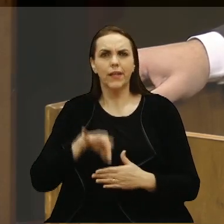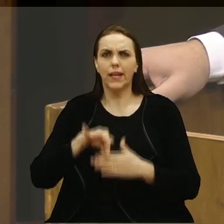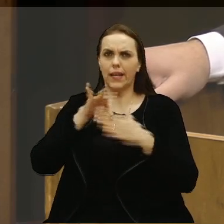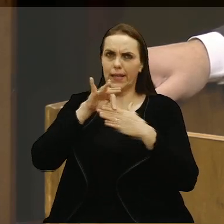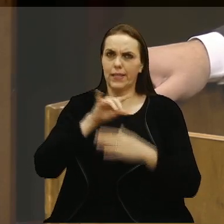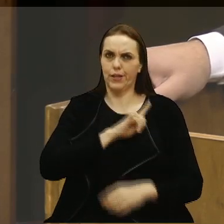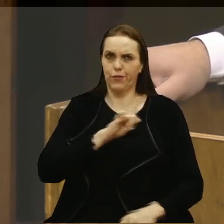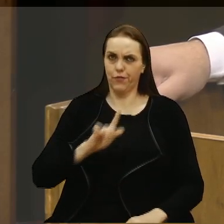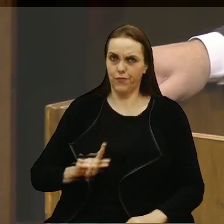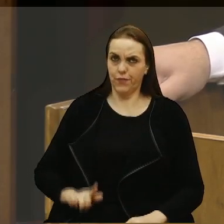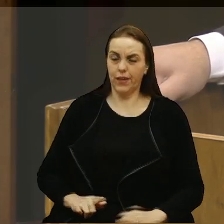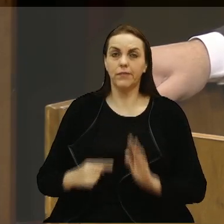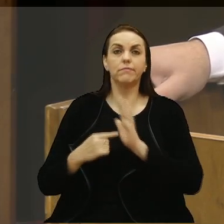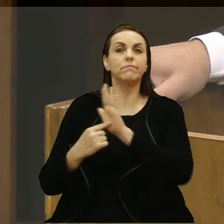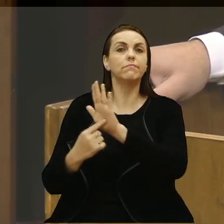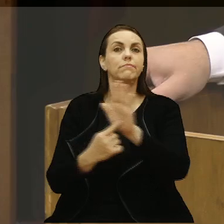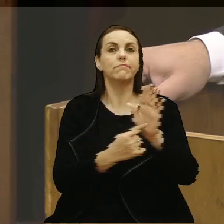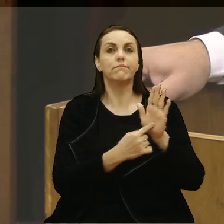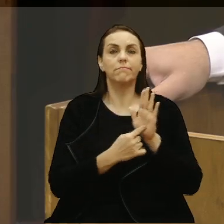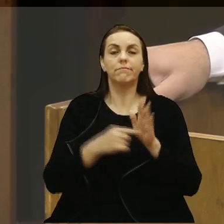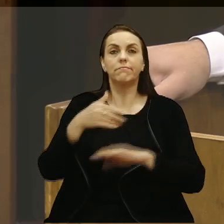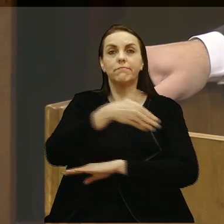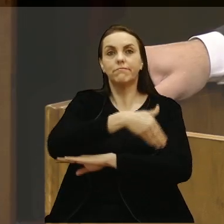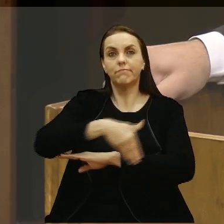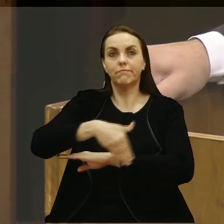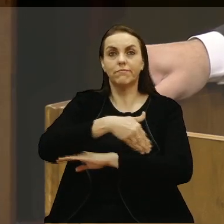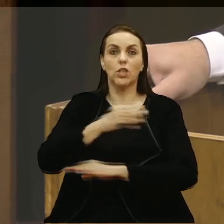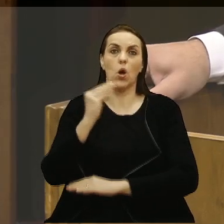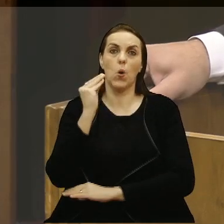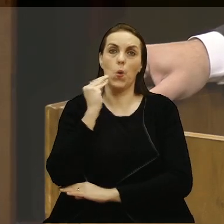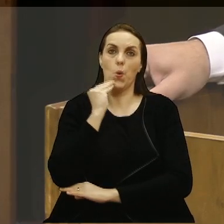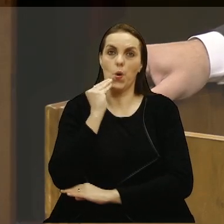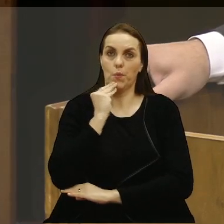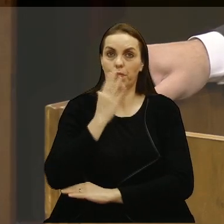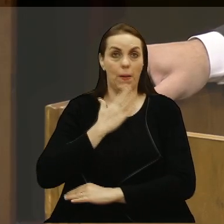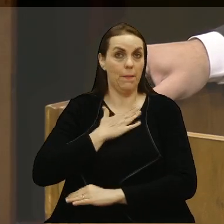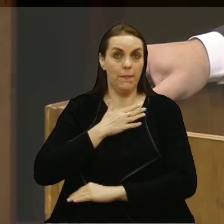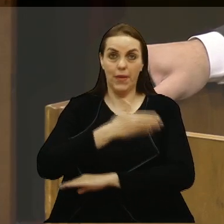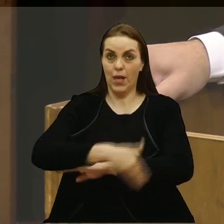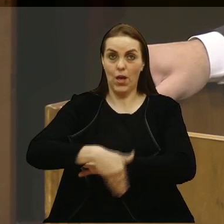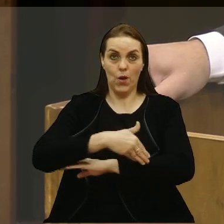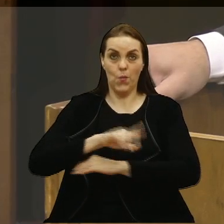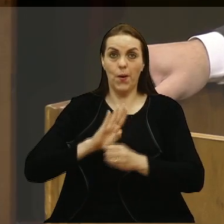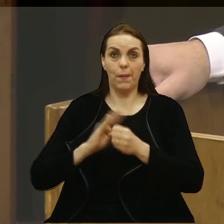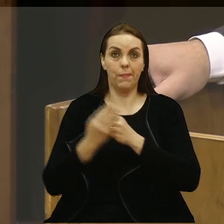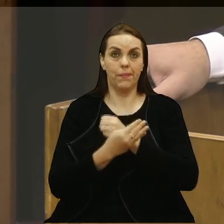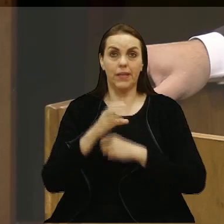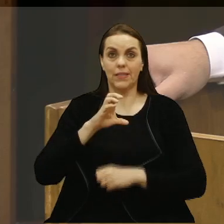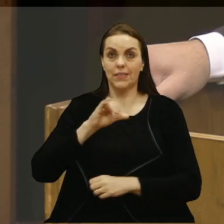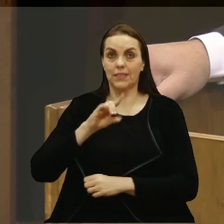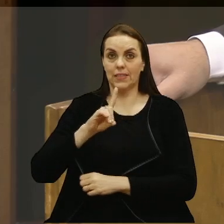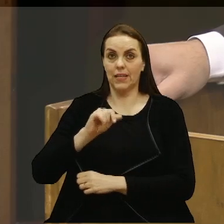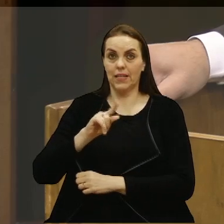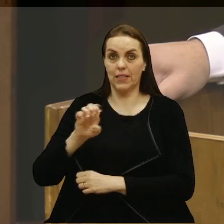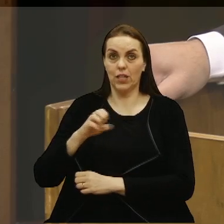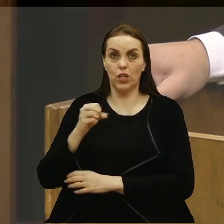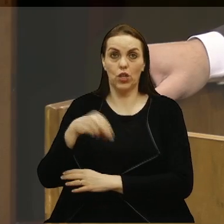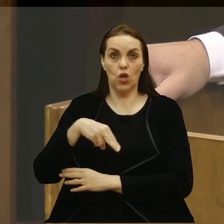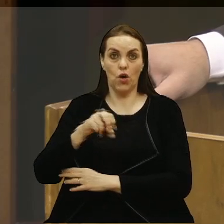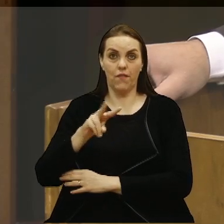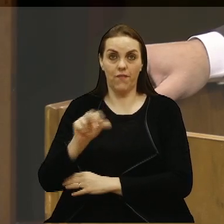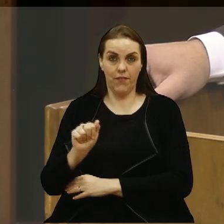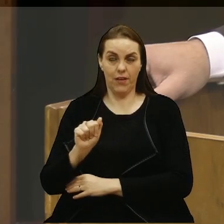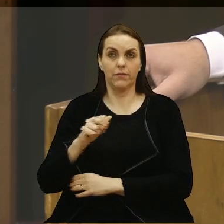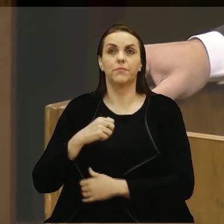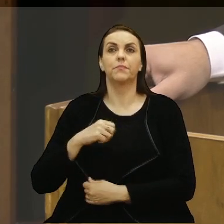ruas, e é lógico, lá na minha rua do Cidade Nova, vereador Daniel Santos, Claudio Miro Jovanovic,